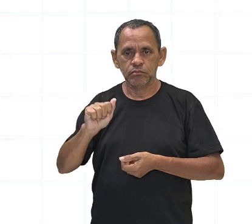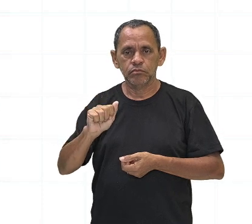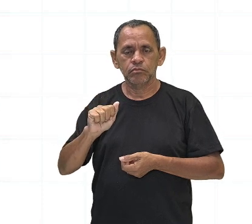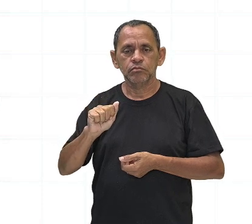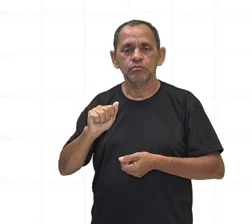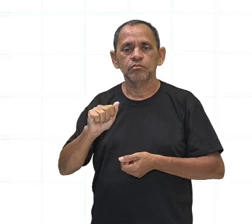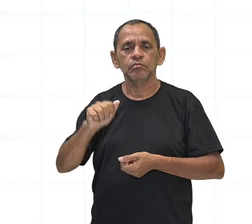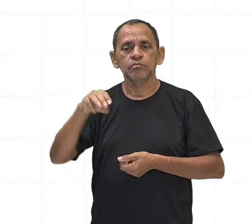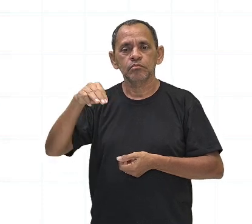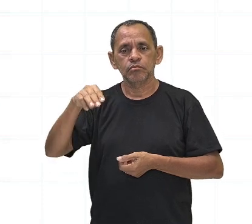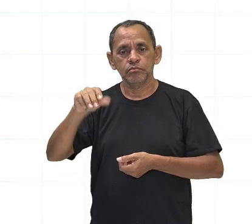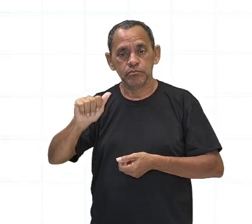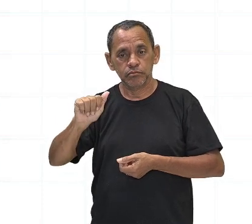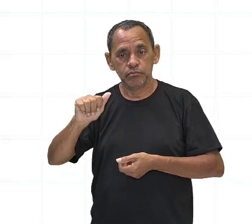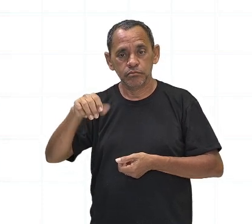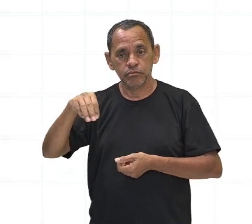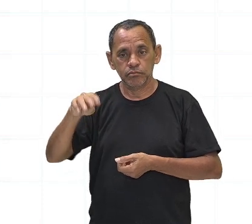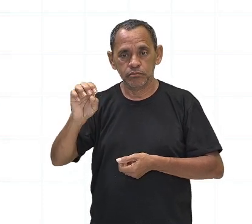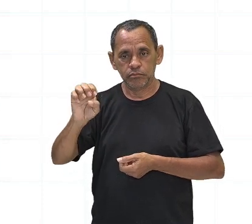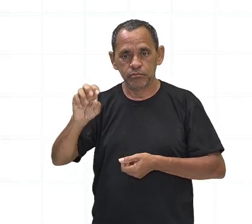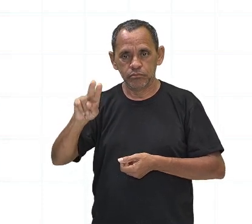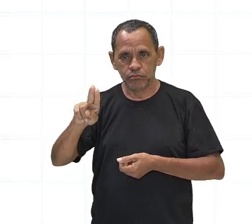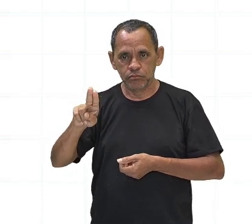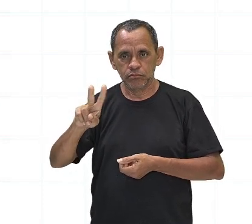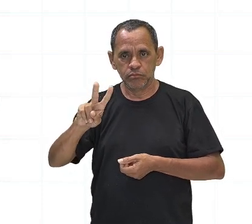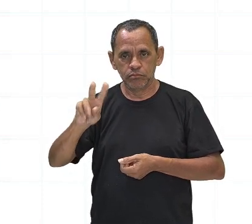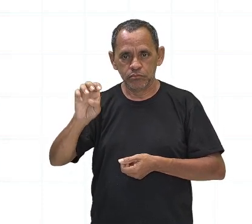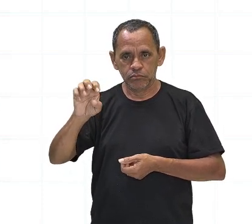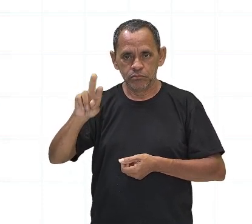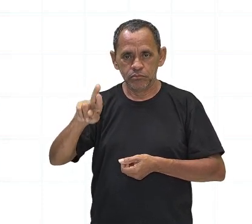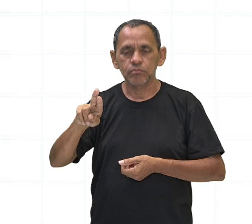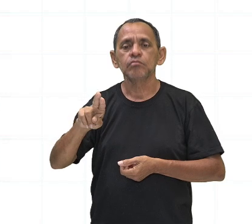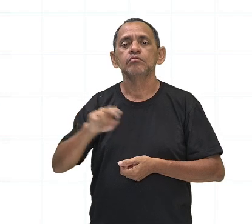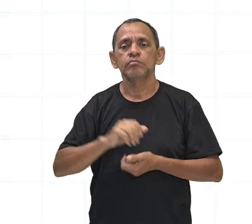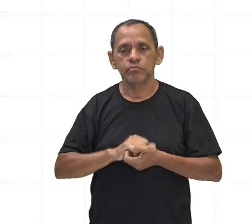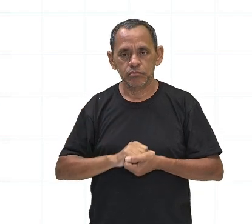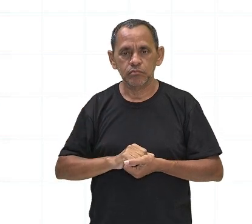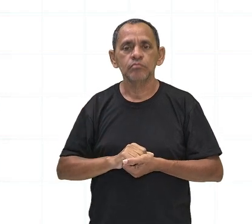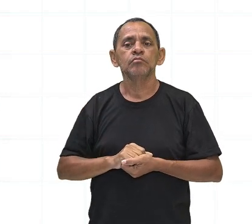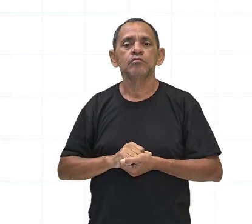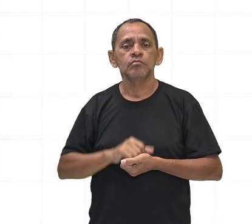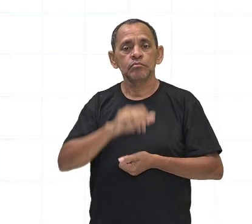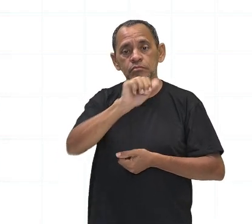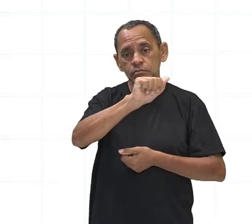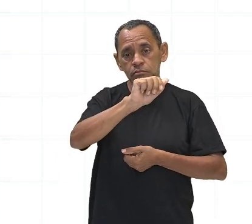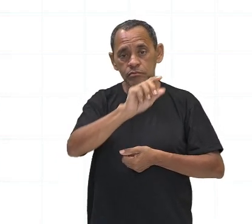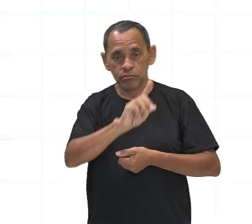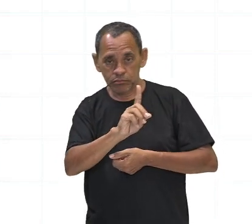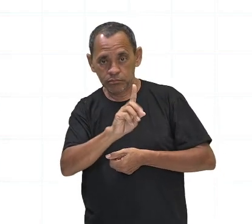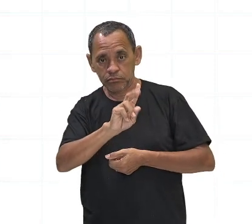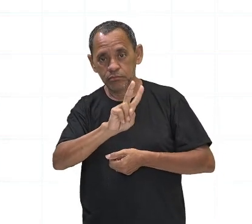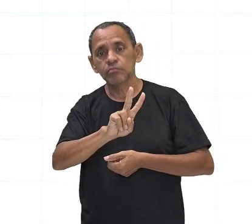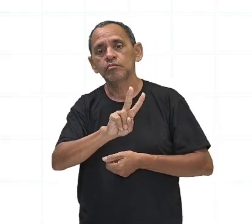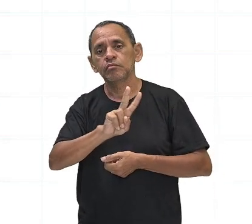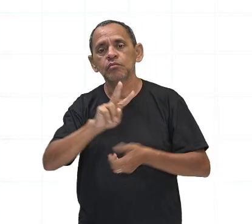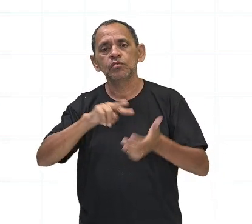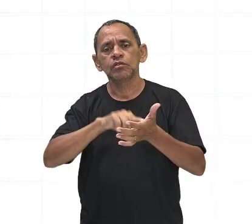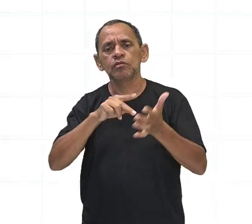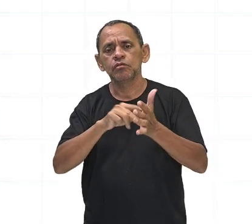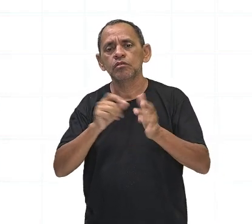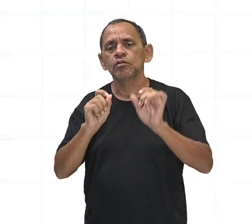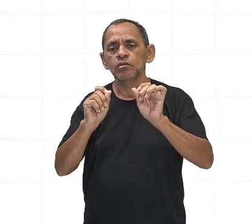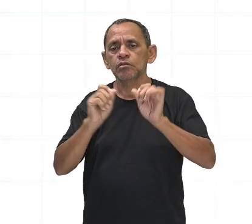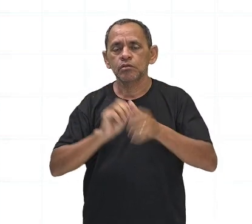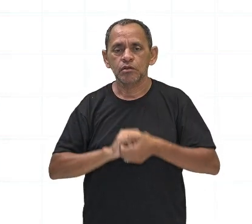desses enunciados. Então, os advérbios, talvez, sem dúvida, ao meu ver, que indicam se o conteúdo do enunciado foi ou